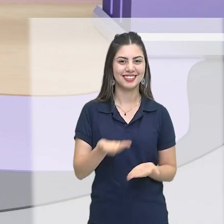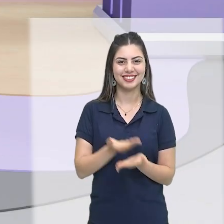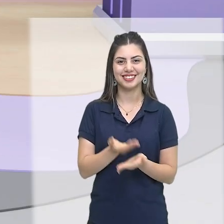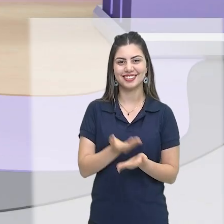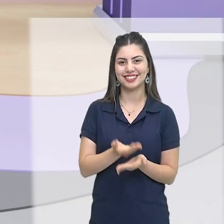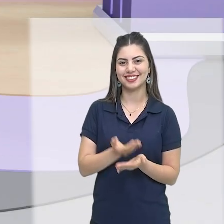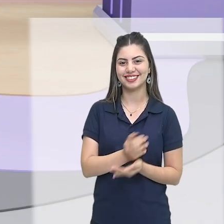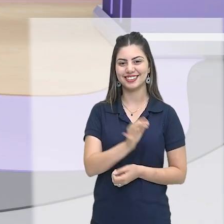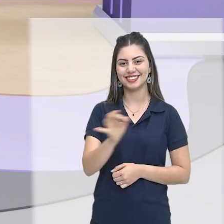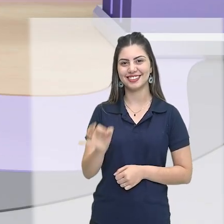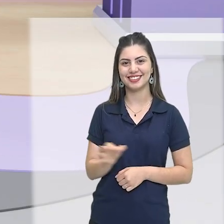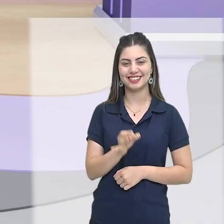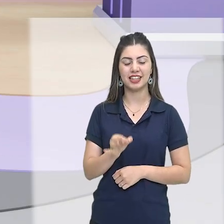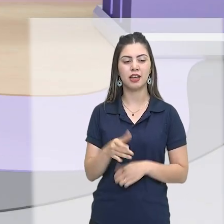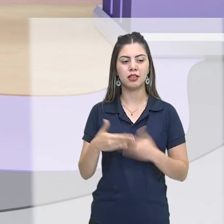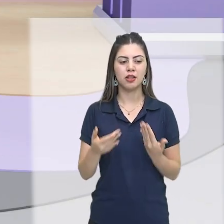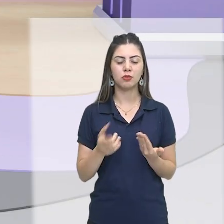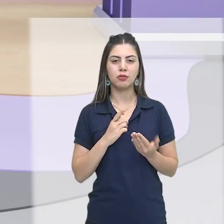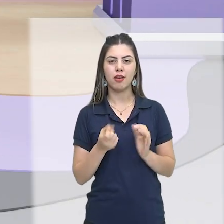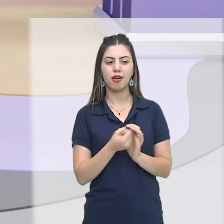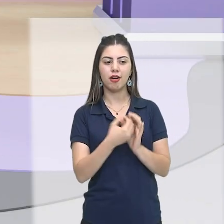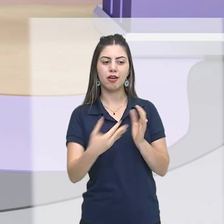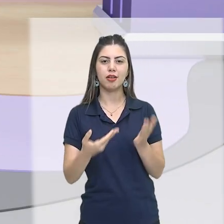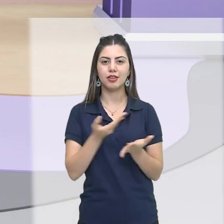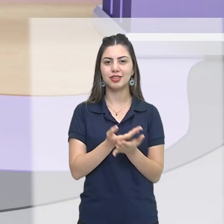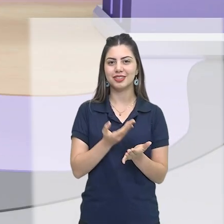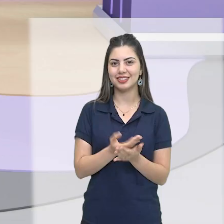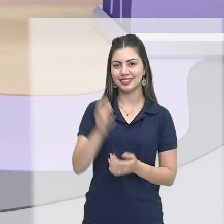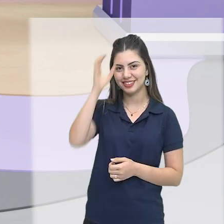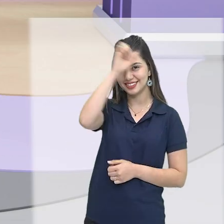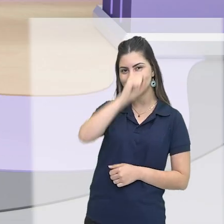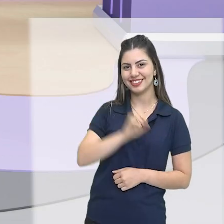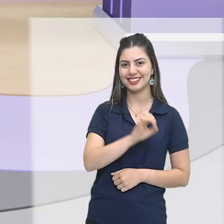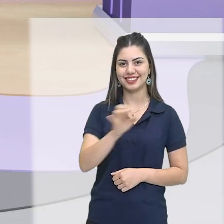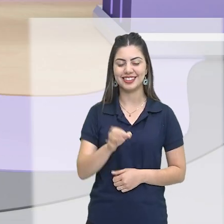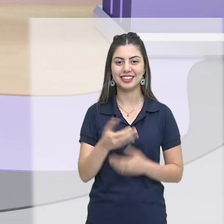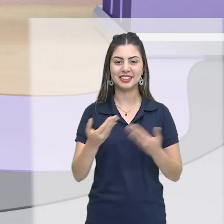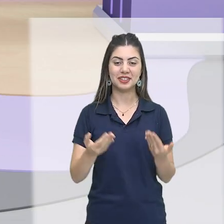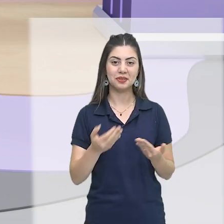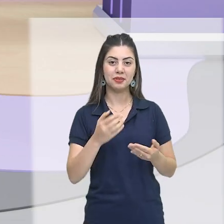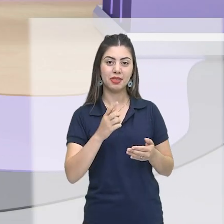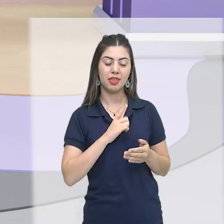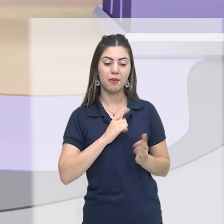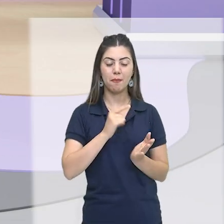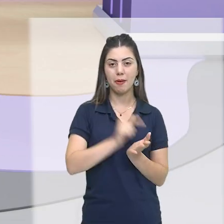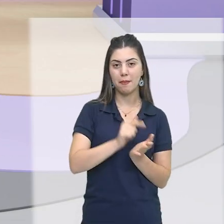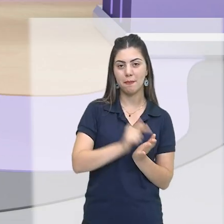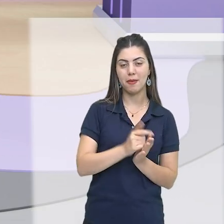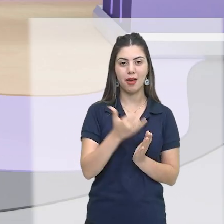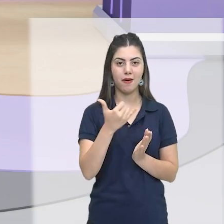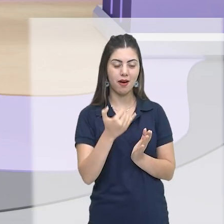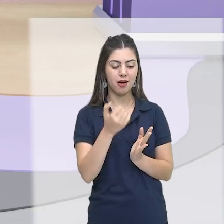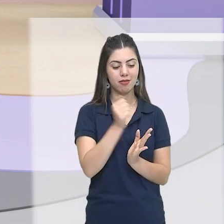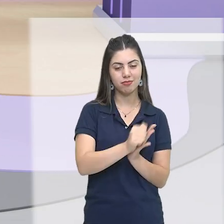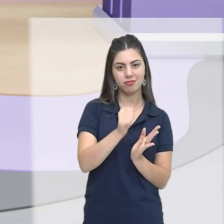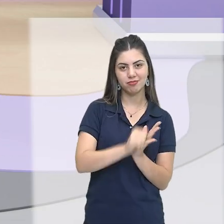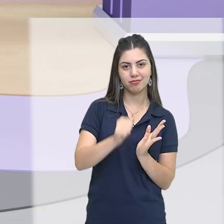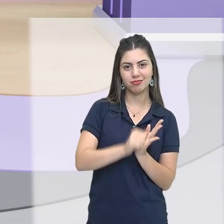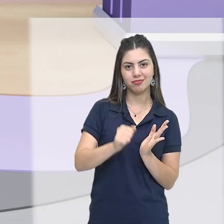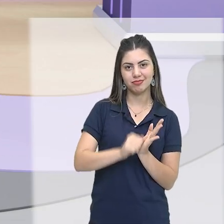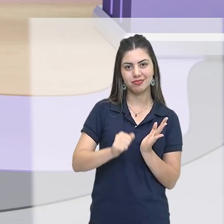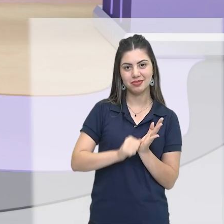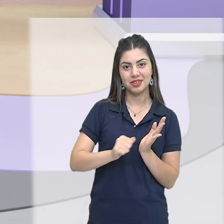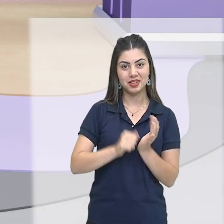juntos viajar, contemplar e acolher tudo isso. Pega seu papel, sua caneta